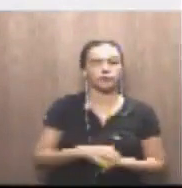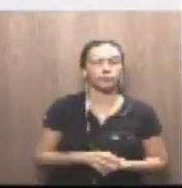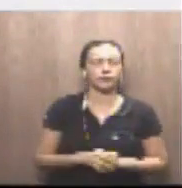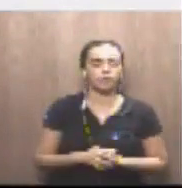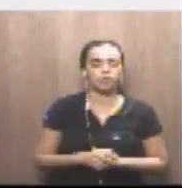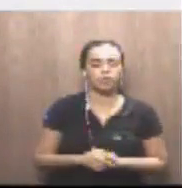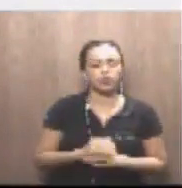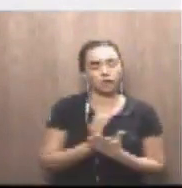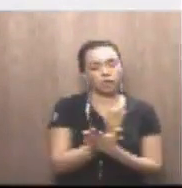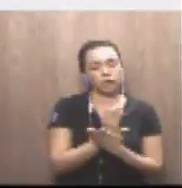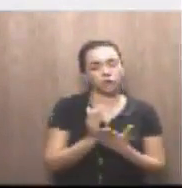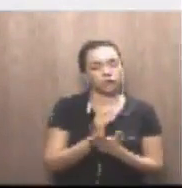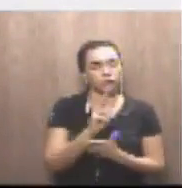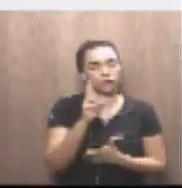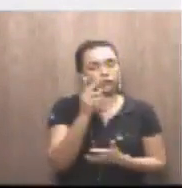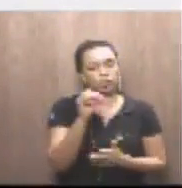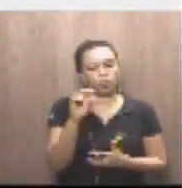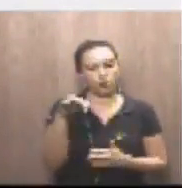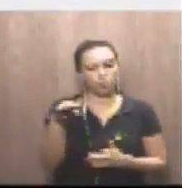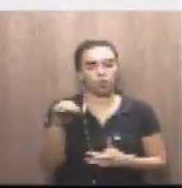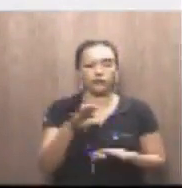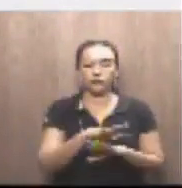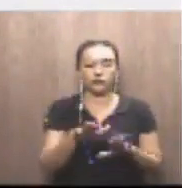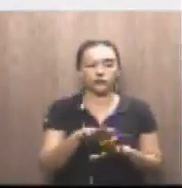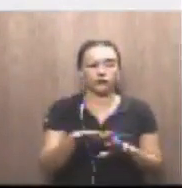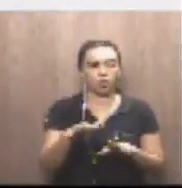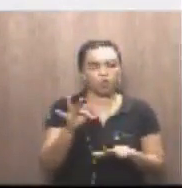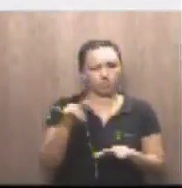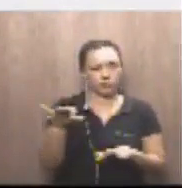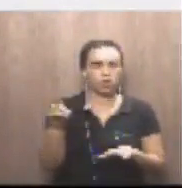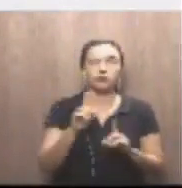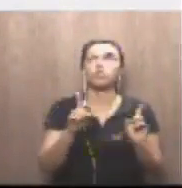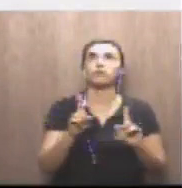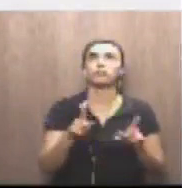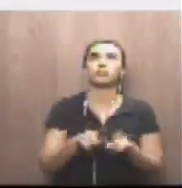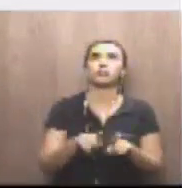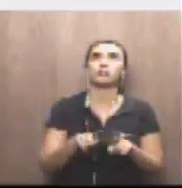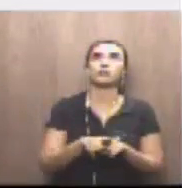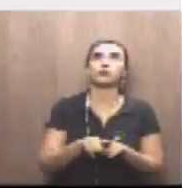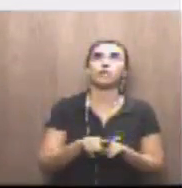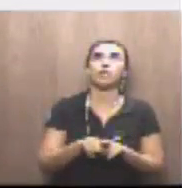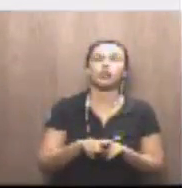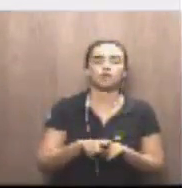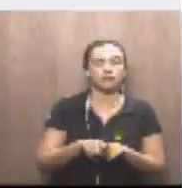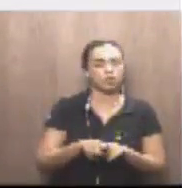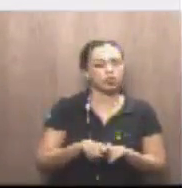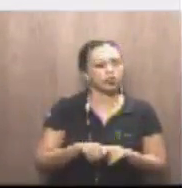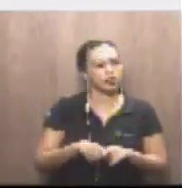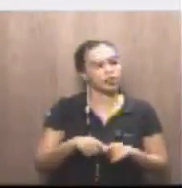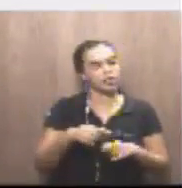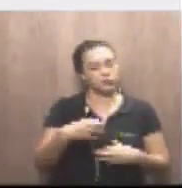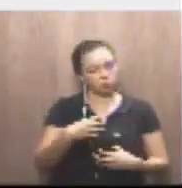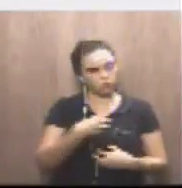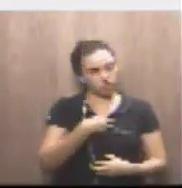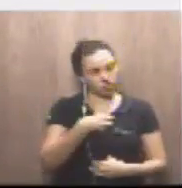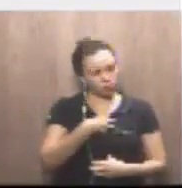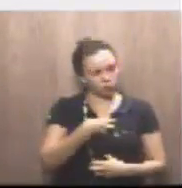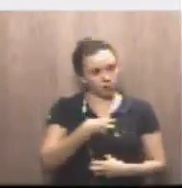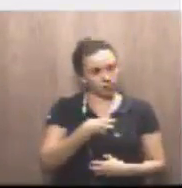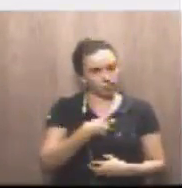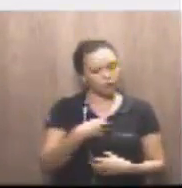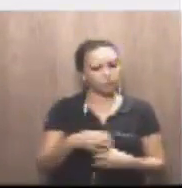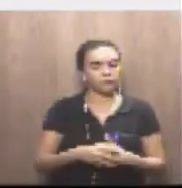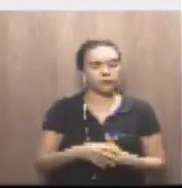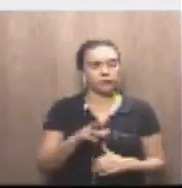fêmeas. Alguns hormônios atuam não apenas no nível físico, mas também no nível comportamental e emocional, como